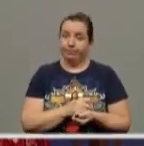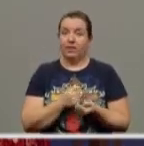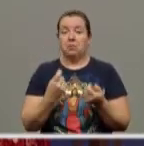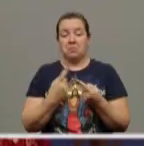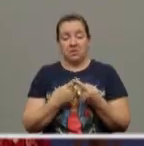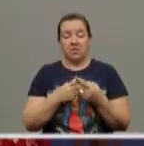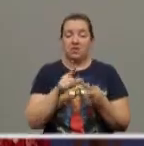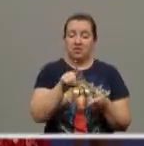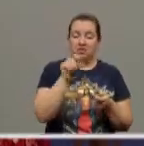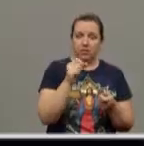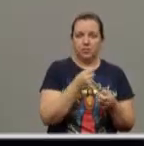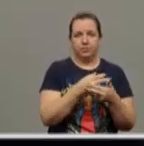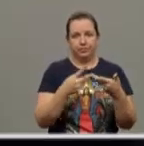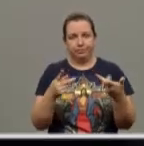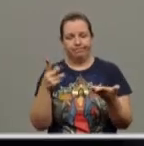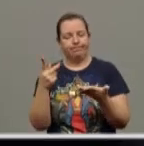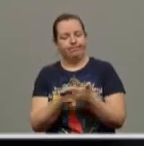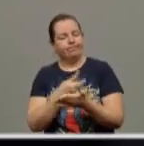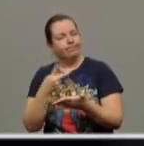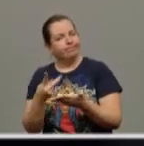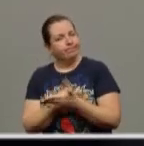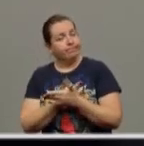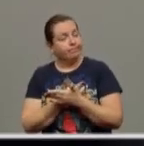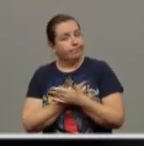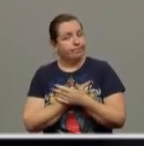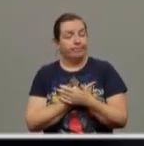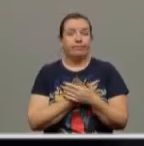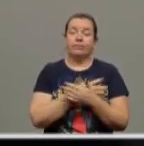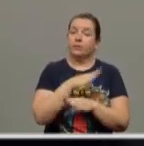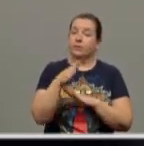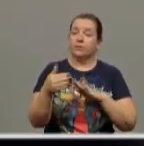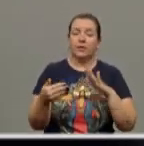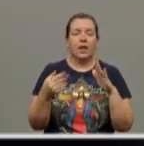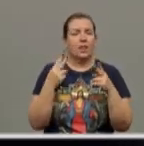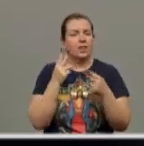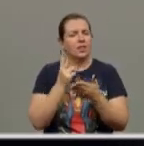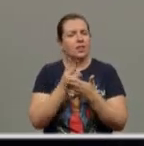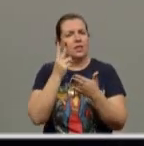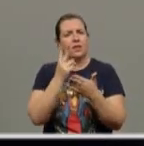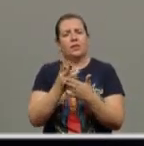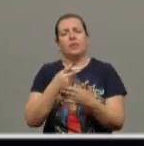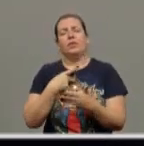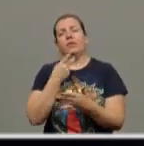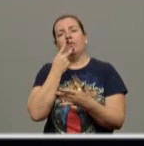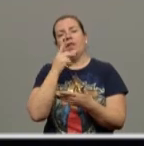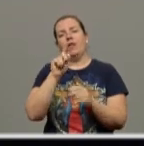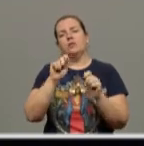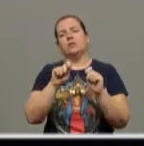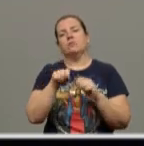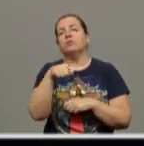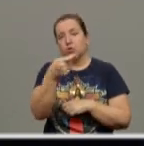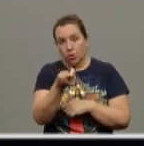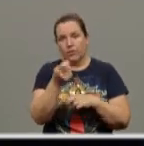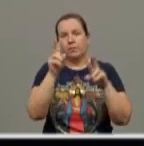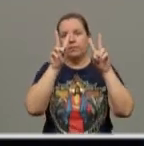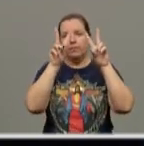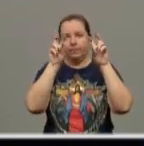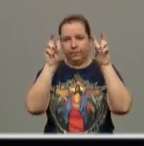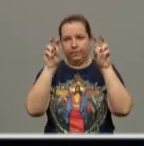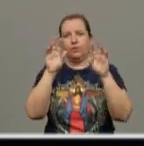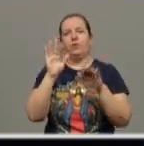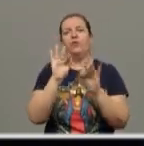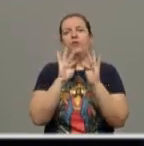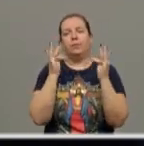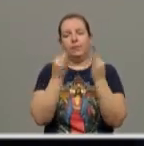escolhas. E tudo começa... Todas as vezes que eu vou pregar sobre família, eu começo falando sobre